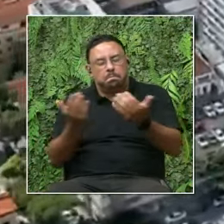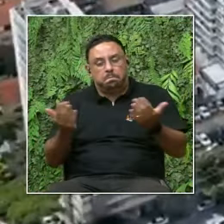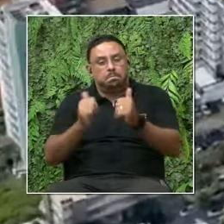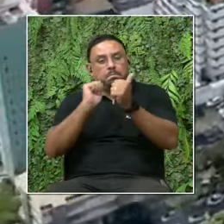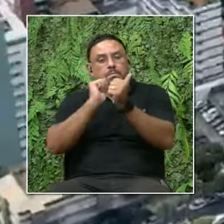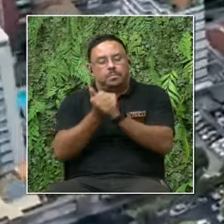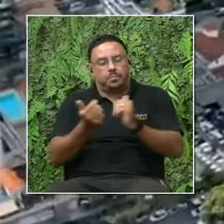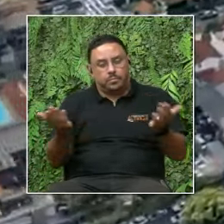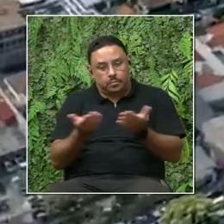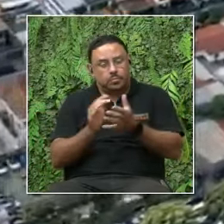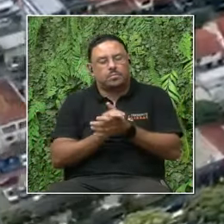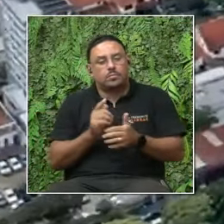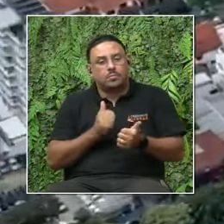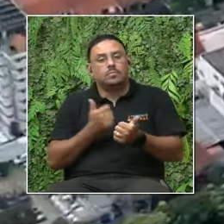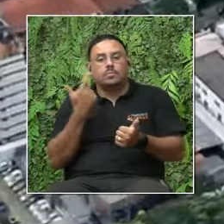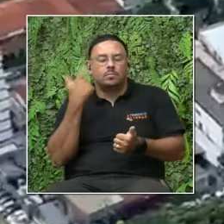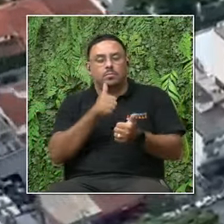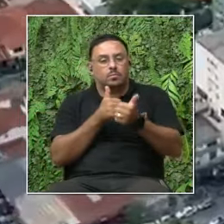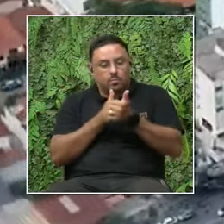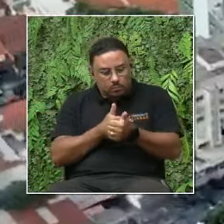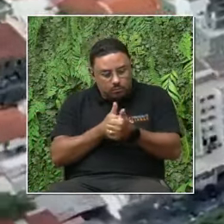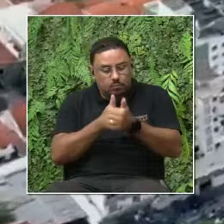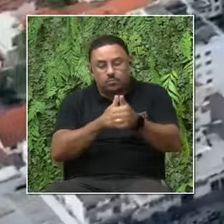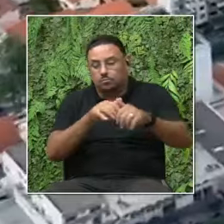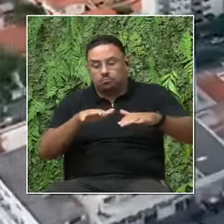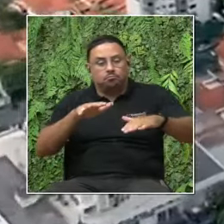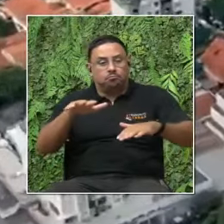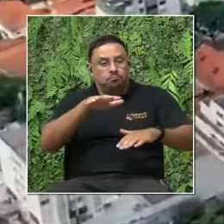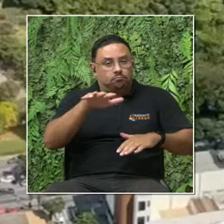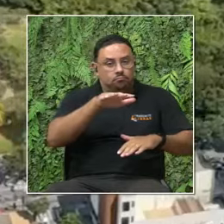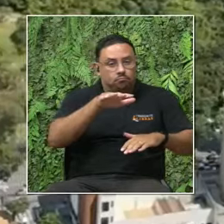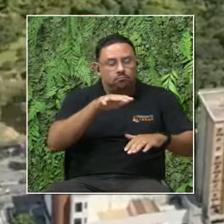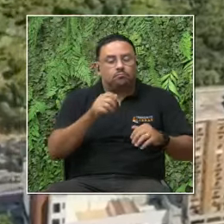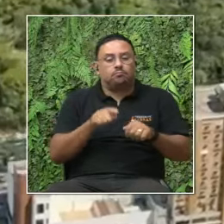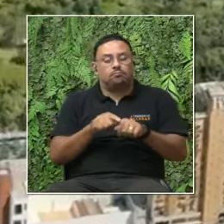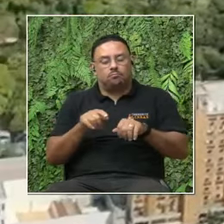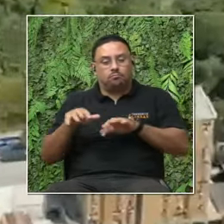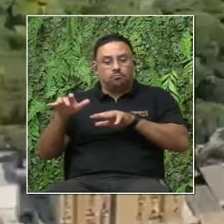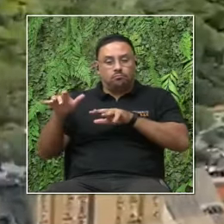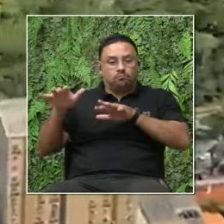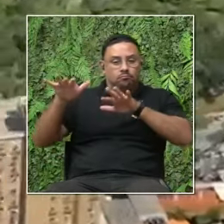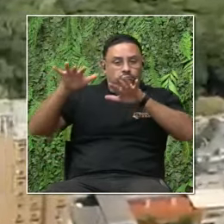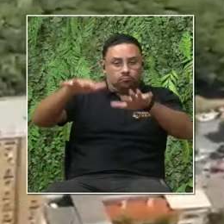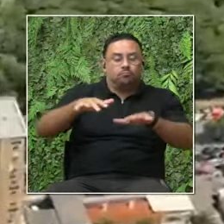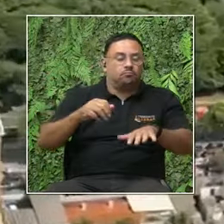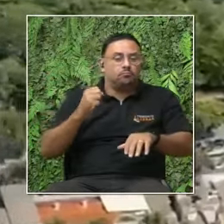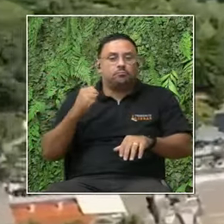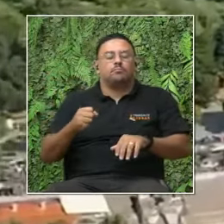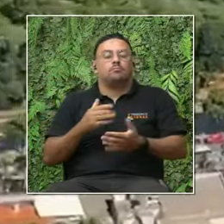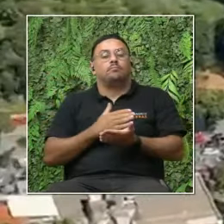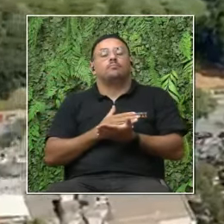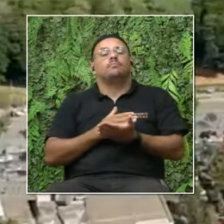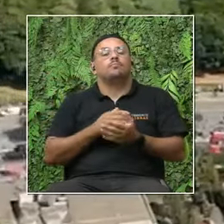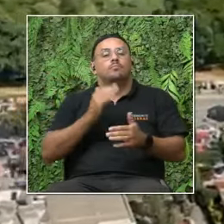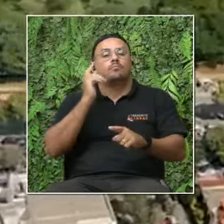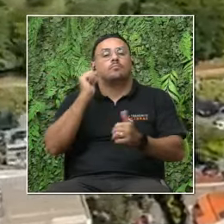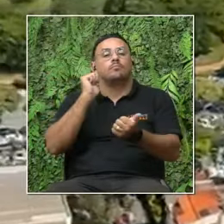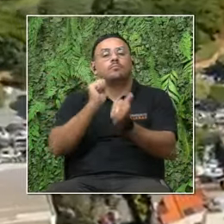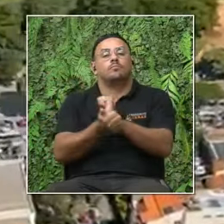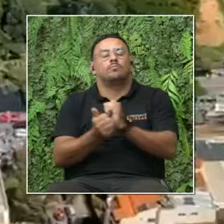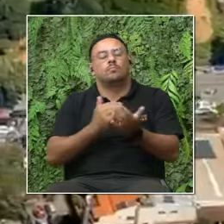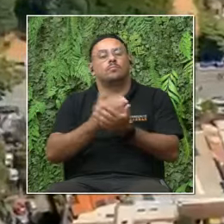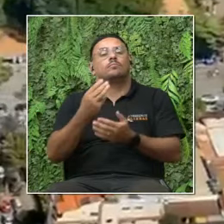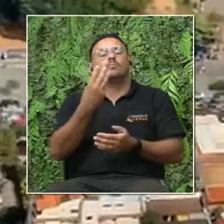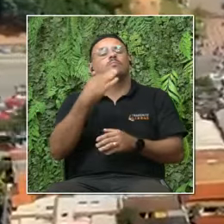de daqui a pouco e a gente segue acompanhando essa movimentação da torcida cabulosa a bola vai rolar às 3:30